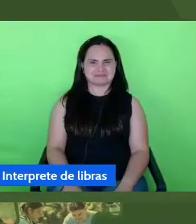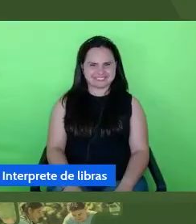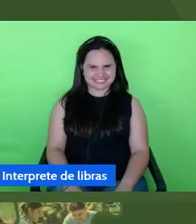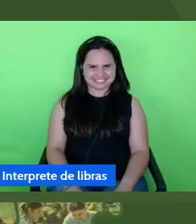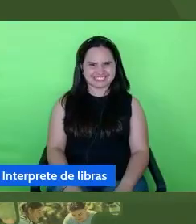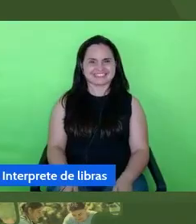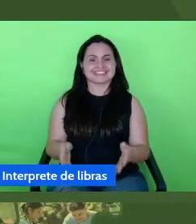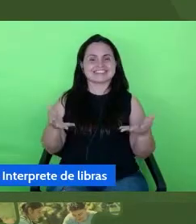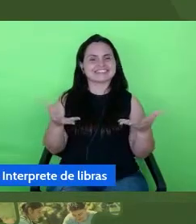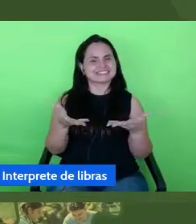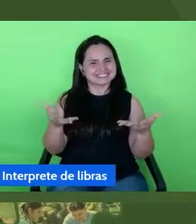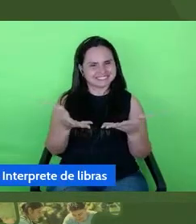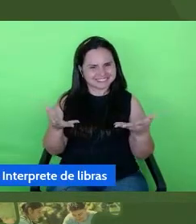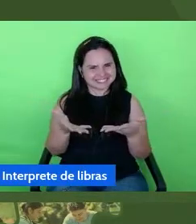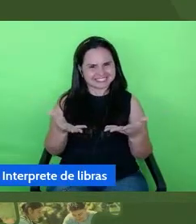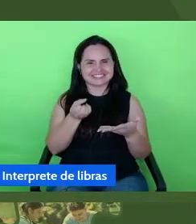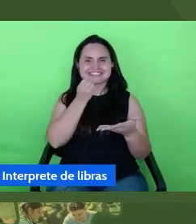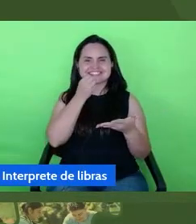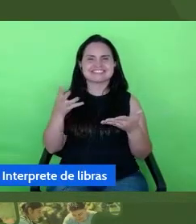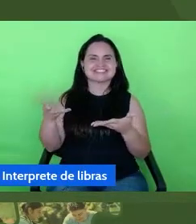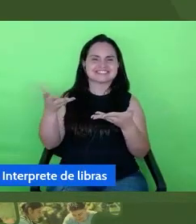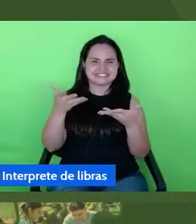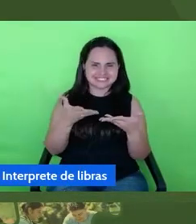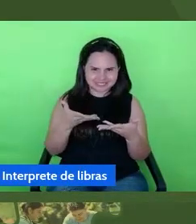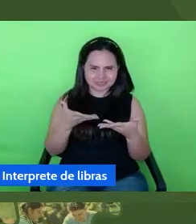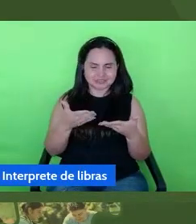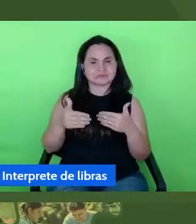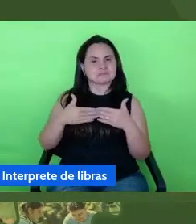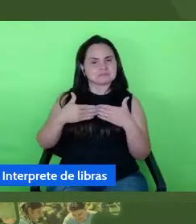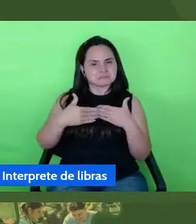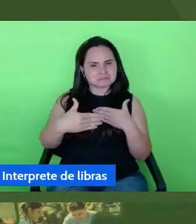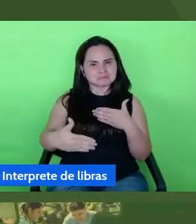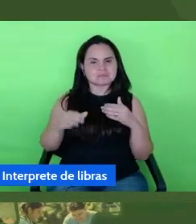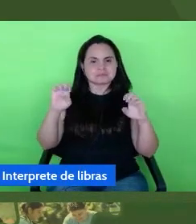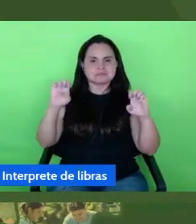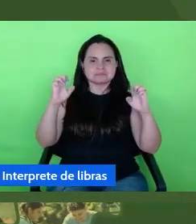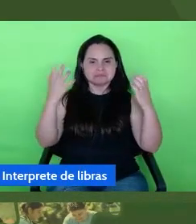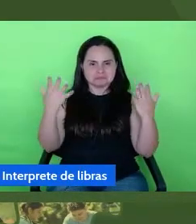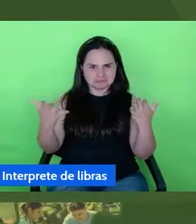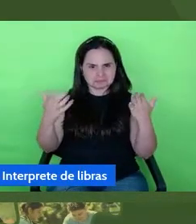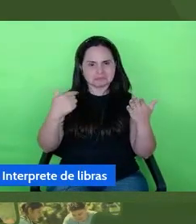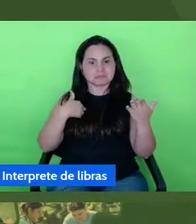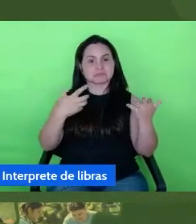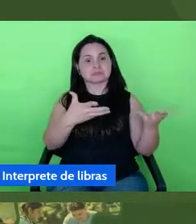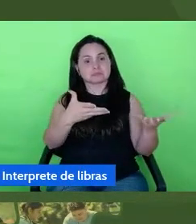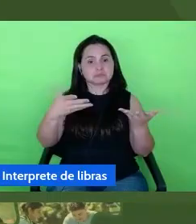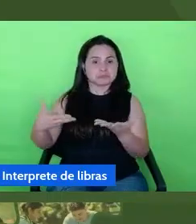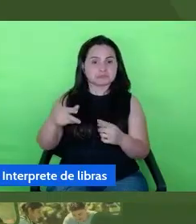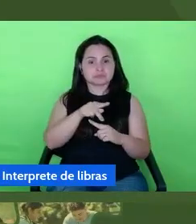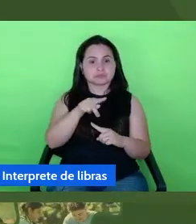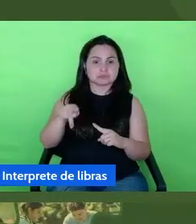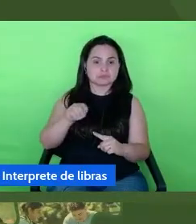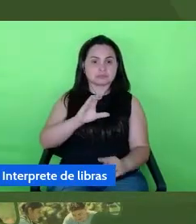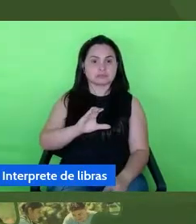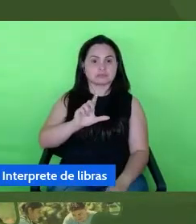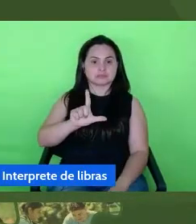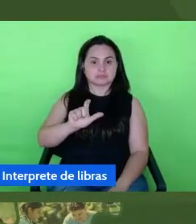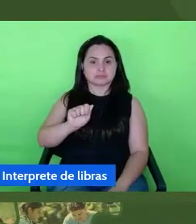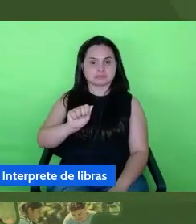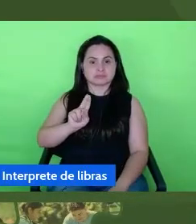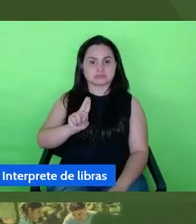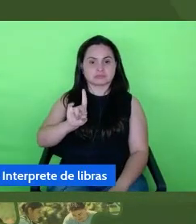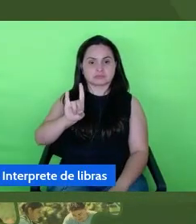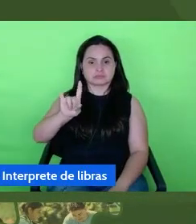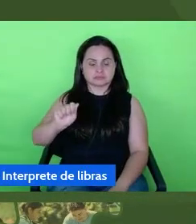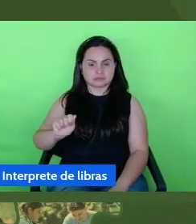Nesse momento, de boas-vindas, para darmos início ao evento, eu convido a professora Cláudia Venturini, pró-reitora